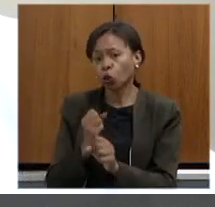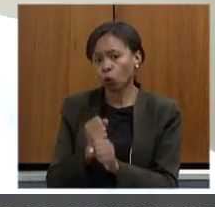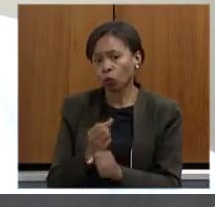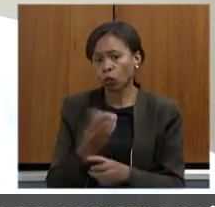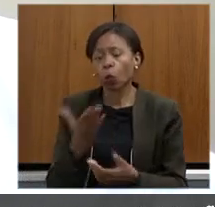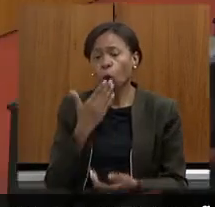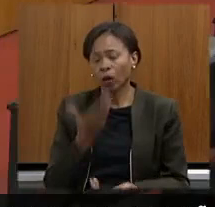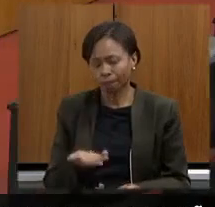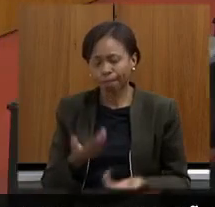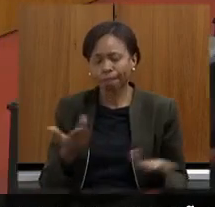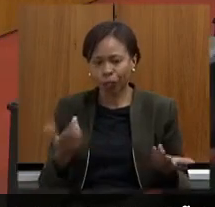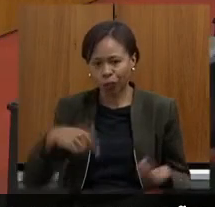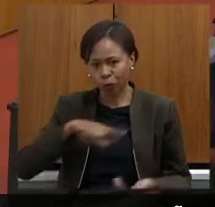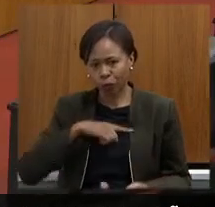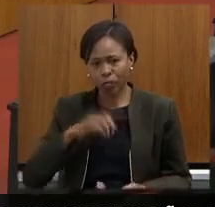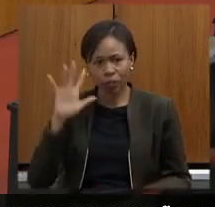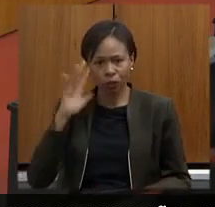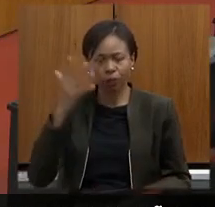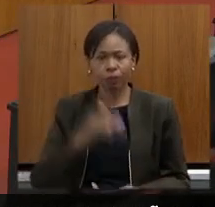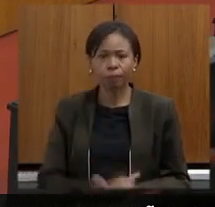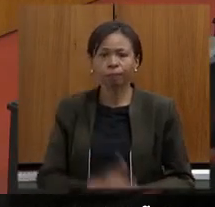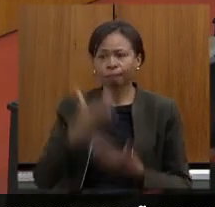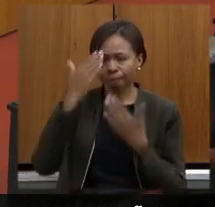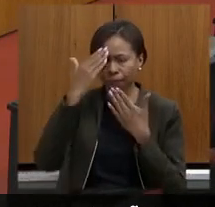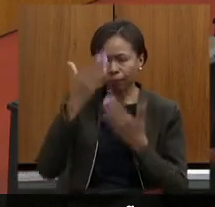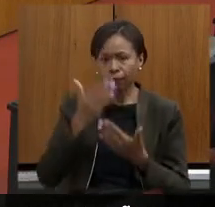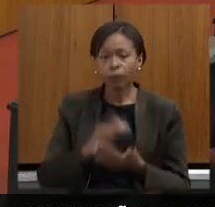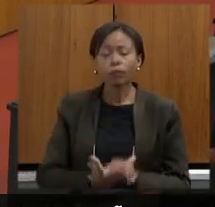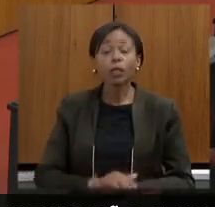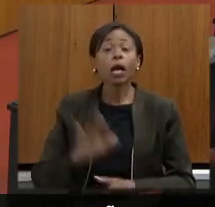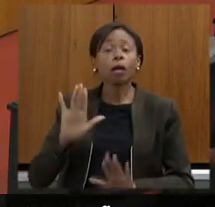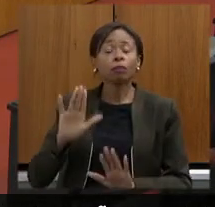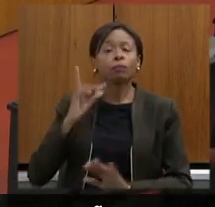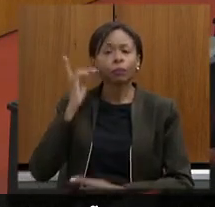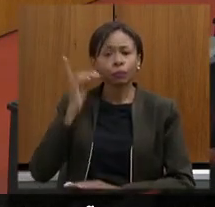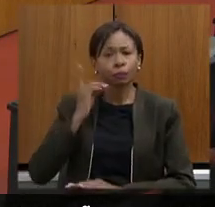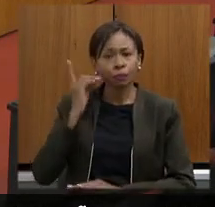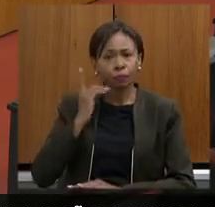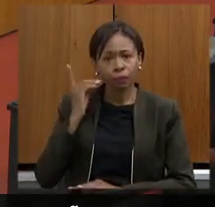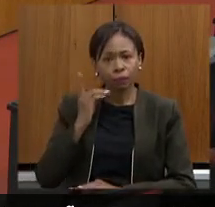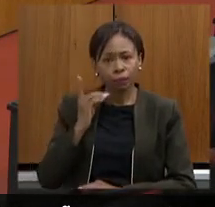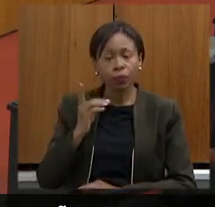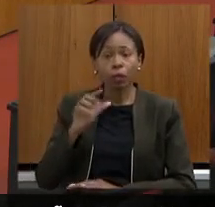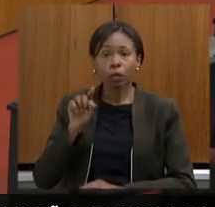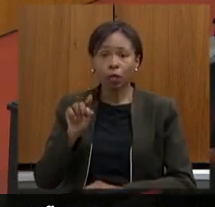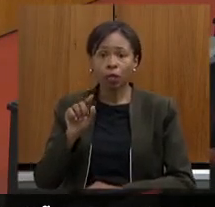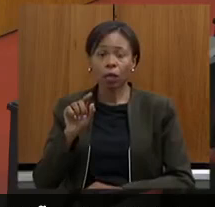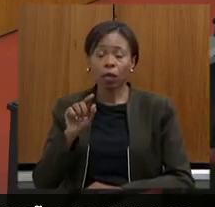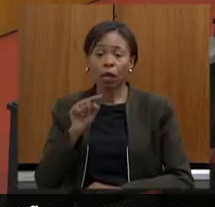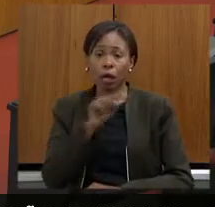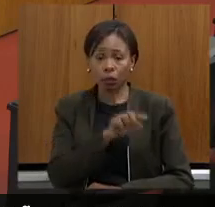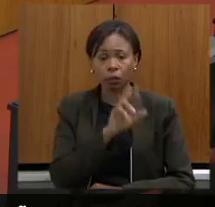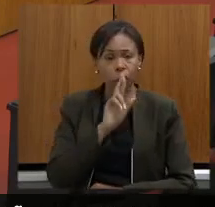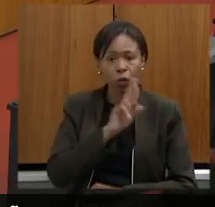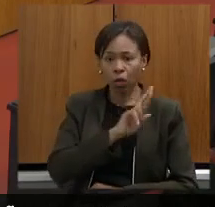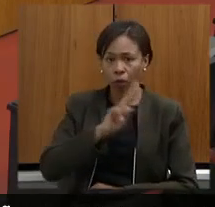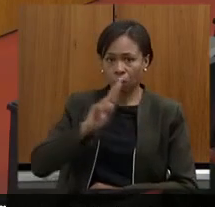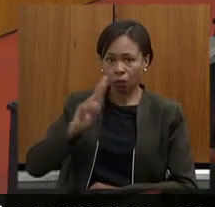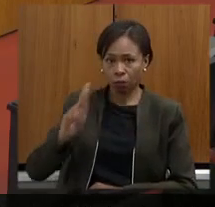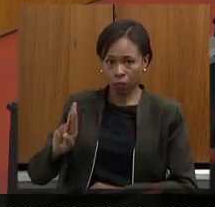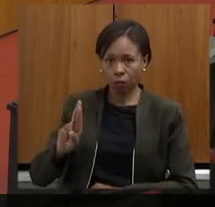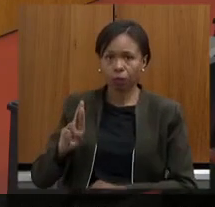nossas providências Muito obrigado apenas a atleta clica agora então